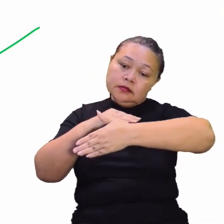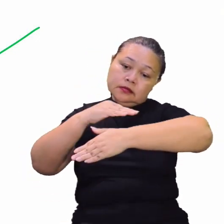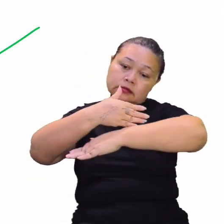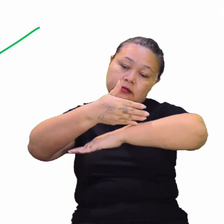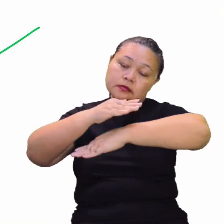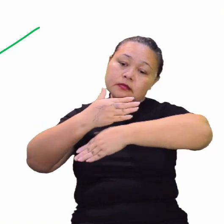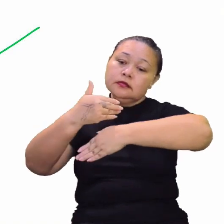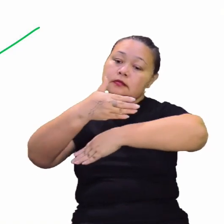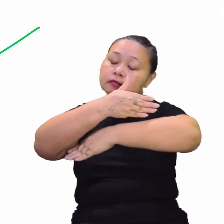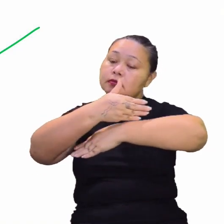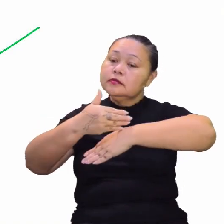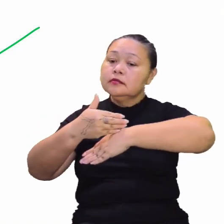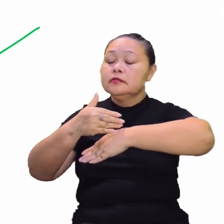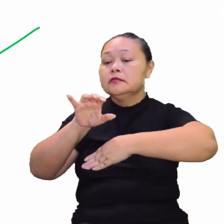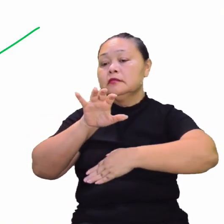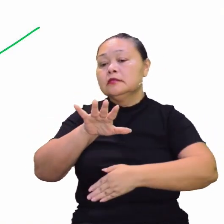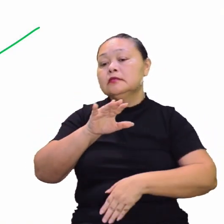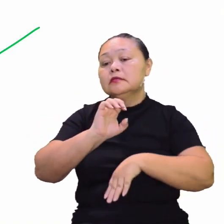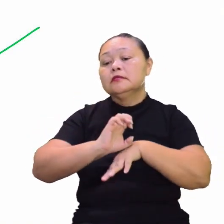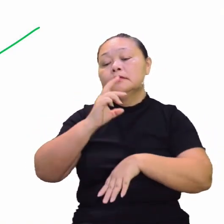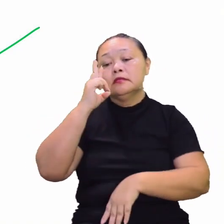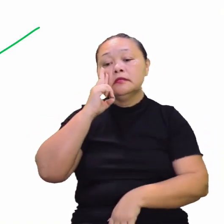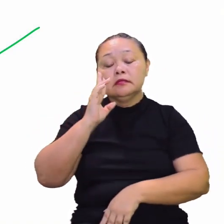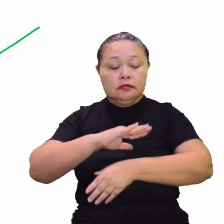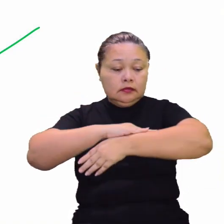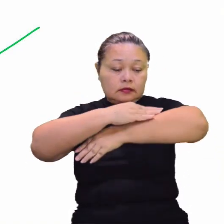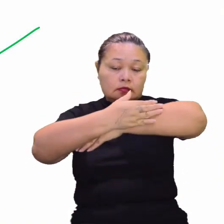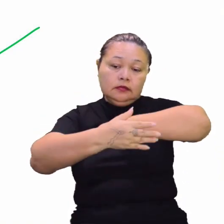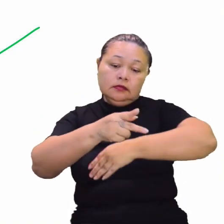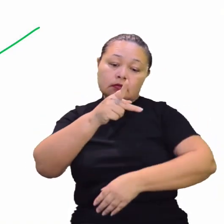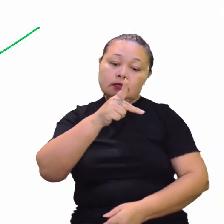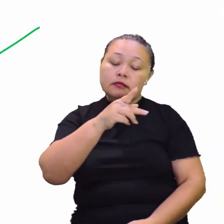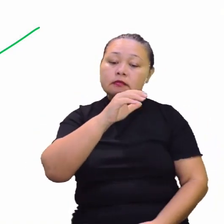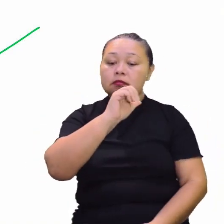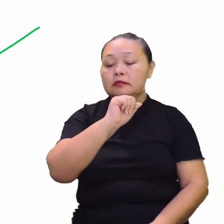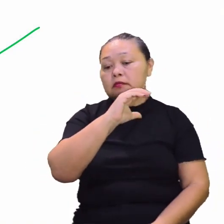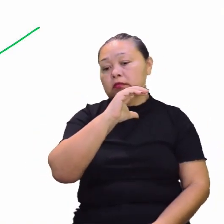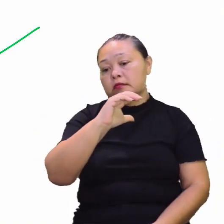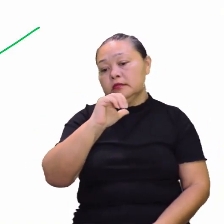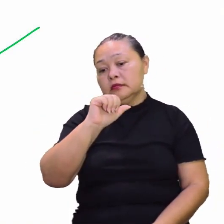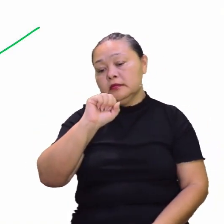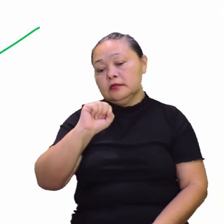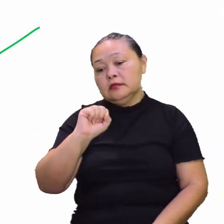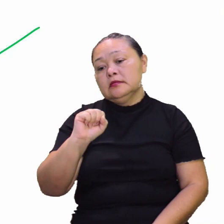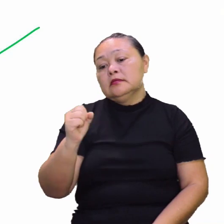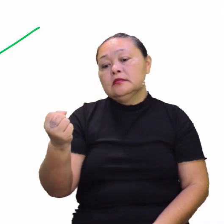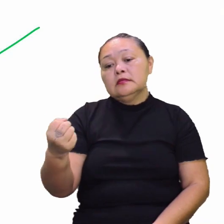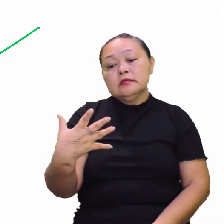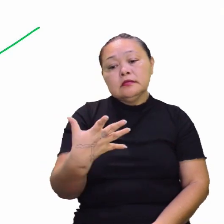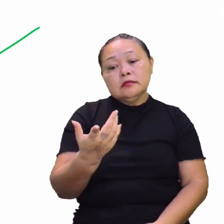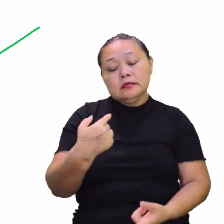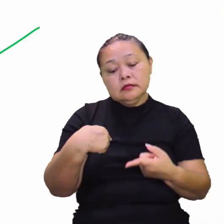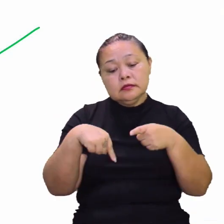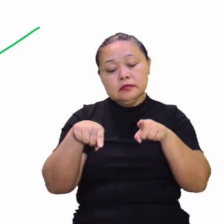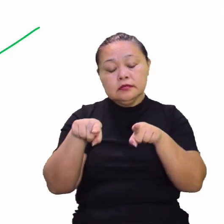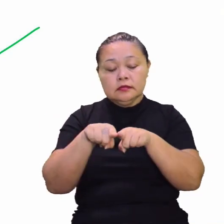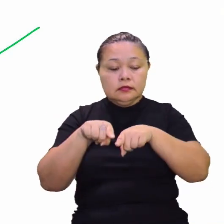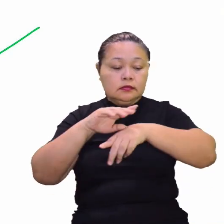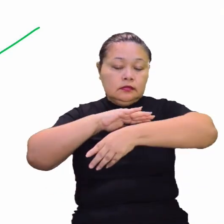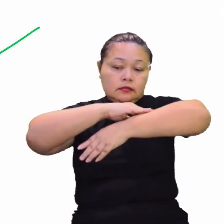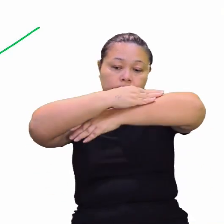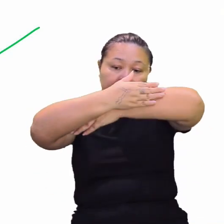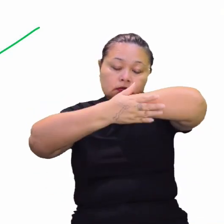no centro de Rondônia, é a Serra dos Pacás Novos, é isso? E Parecis, Serra dos